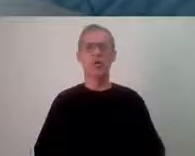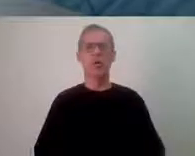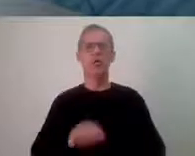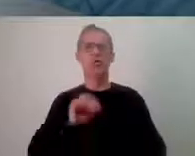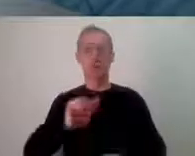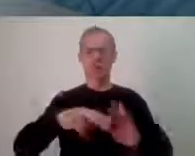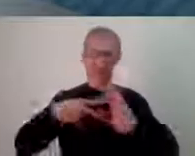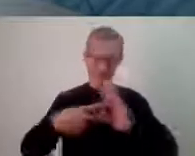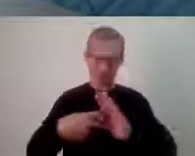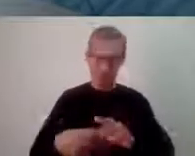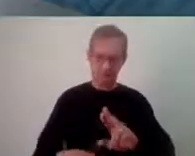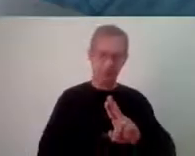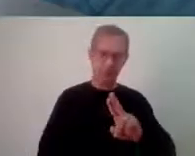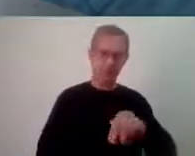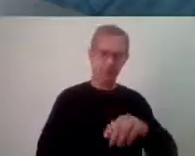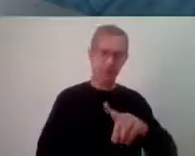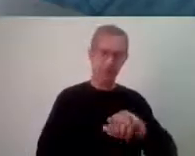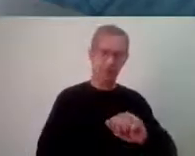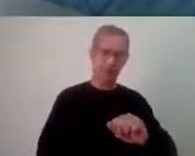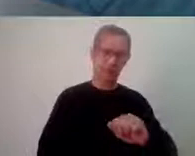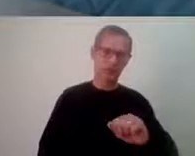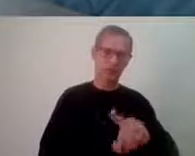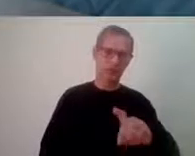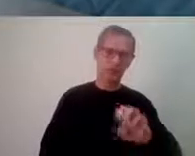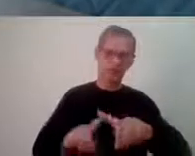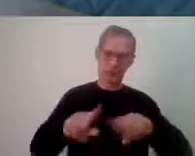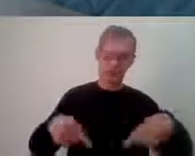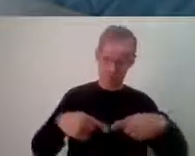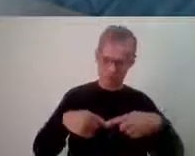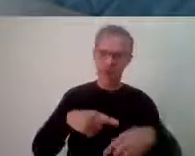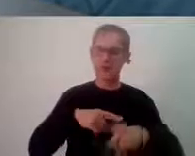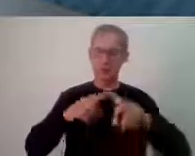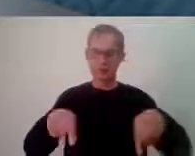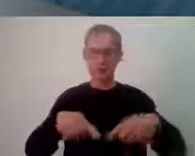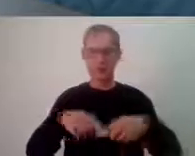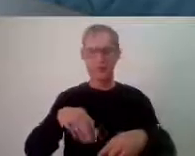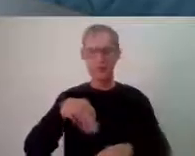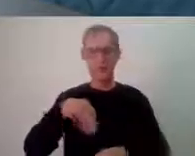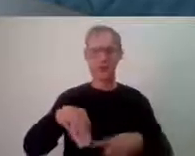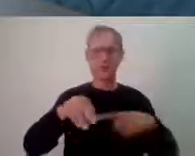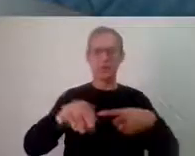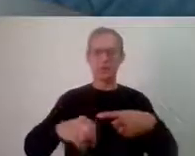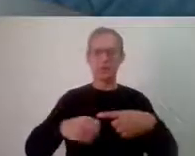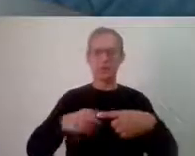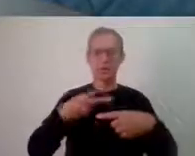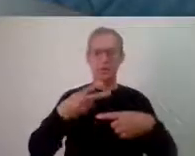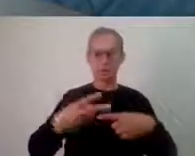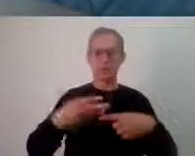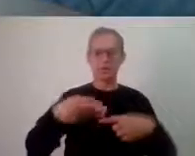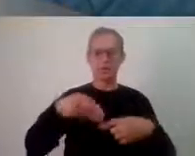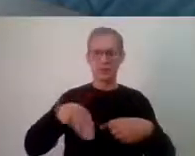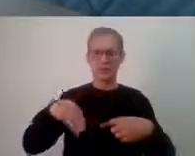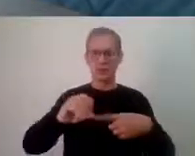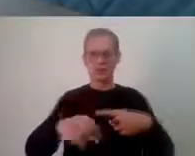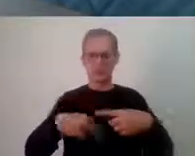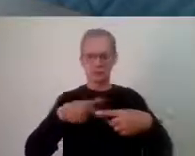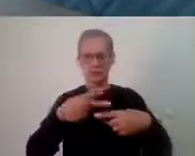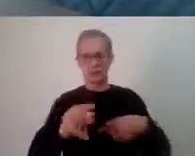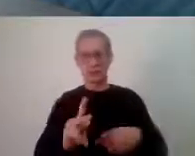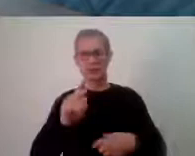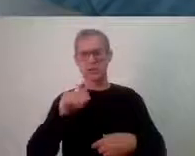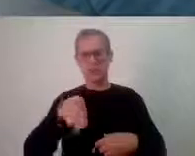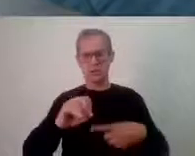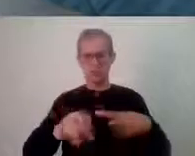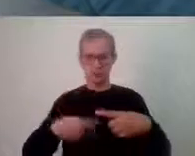quer dizer unidade de área. Quando a gente está trabalhando com área, a gente não tem metro ao quadrado, centímetro ao quadrado, milímetro ao quadrado, quilômetro ao